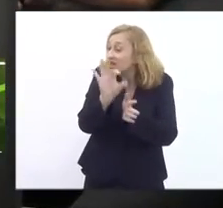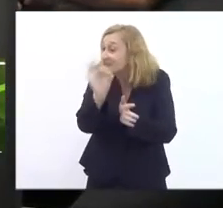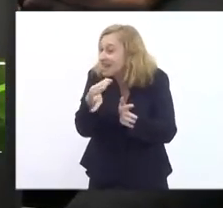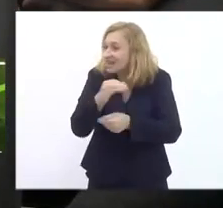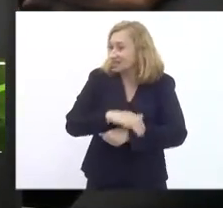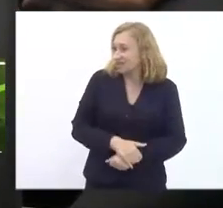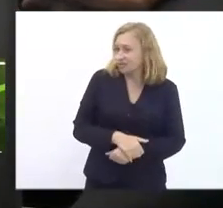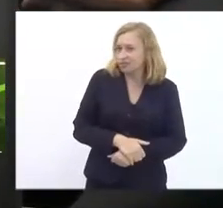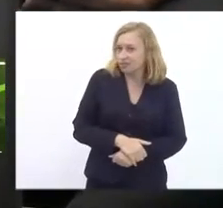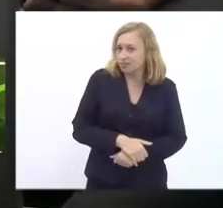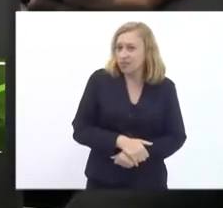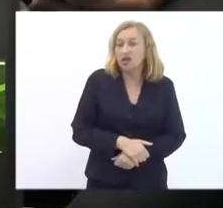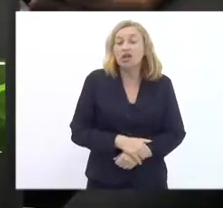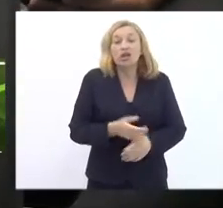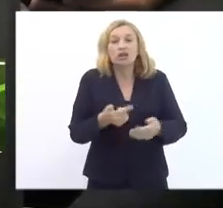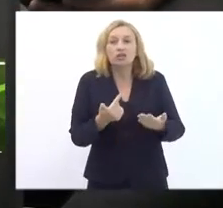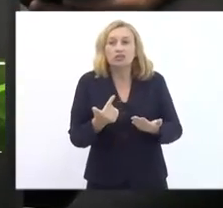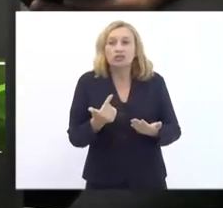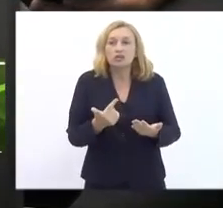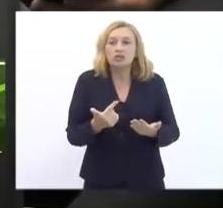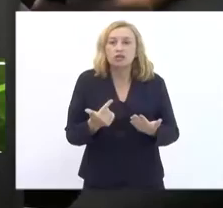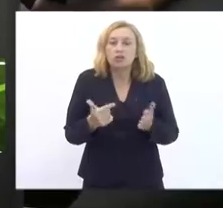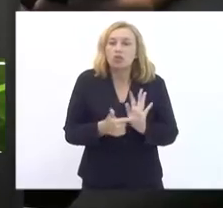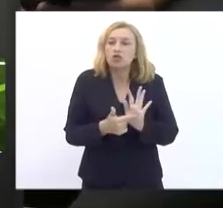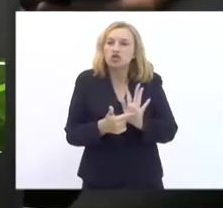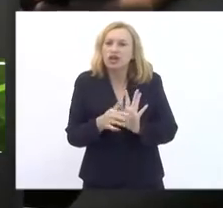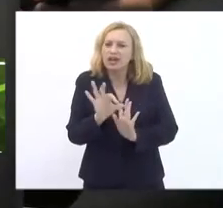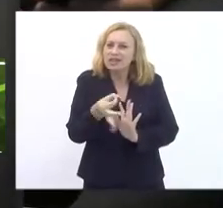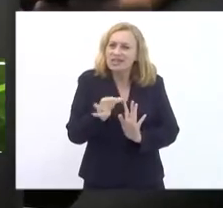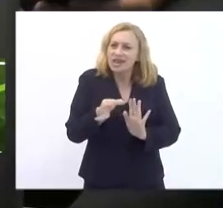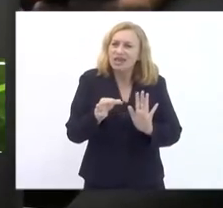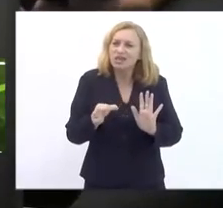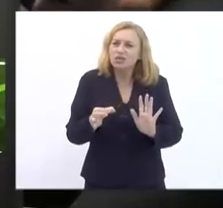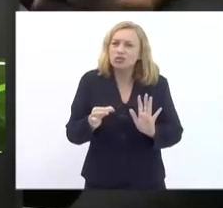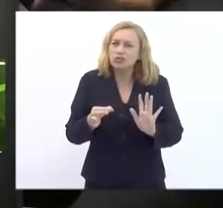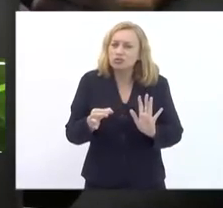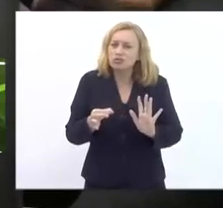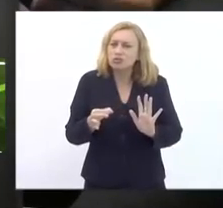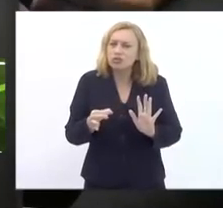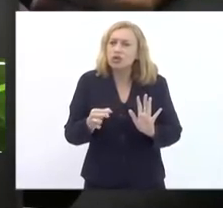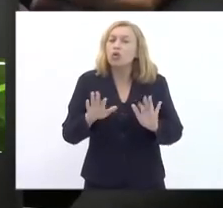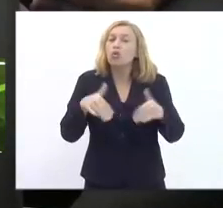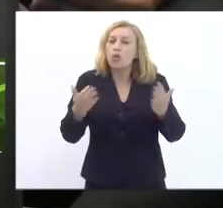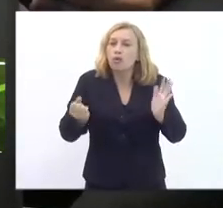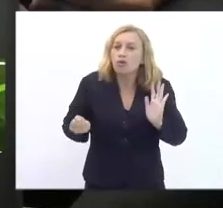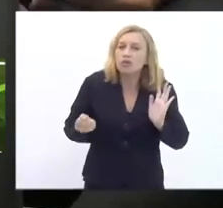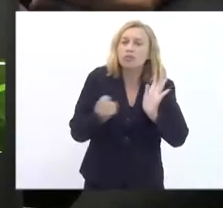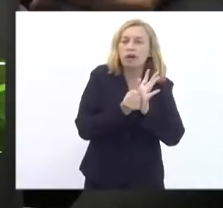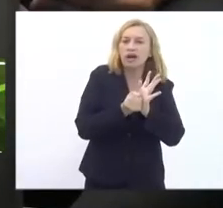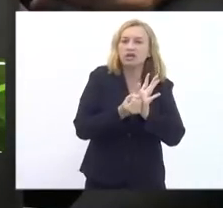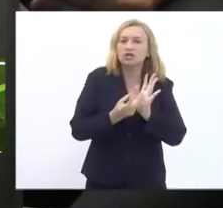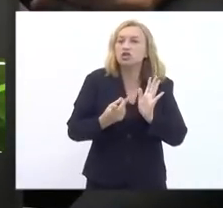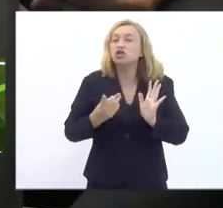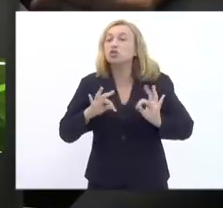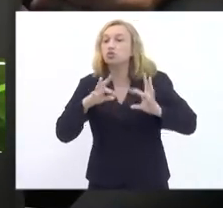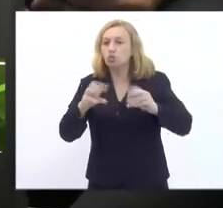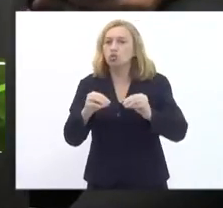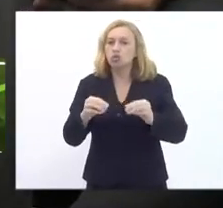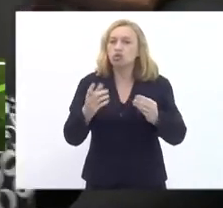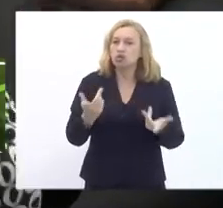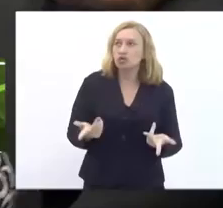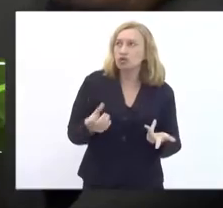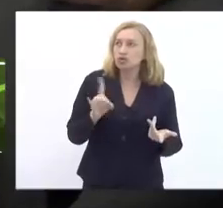concreta, correto, que nos dá para medir, né, de uma forma muito concreta qual é o impacto financeiro disso. Então, só para a gente não cair